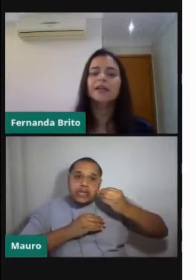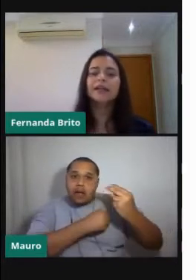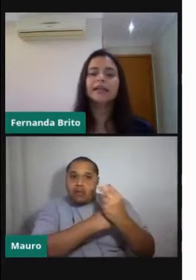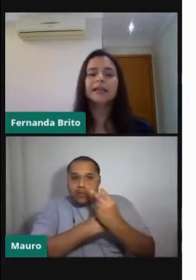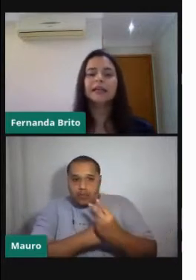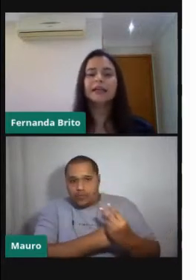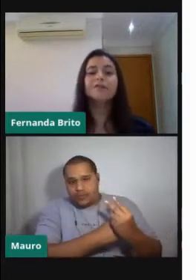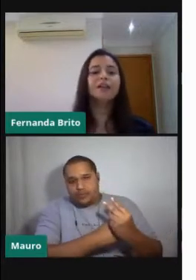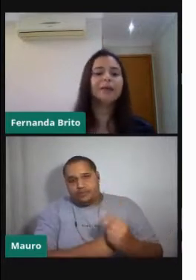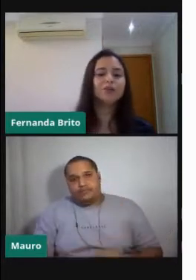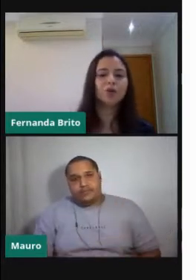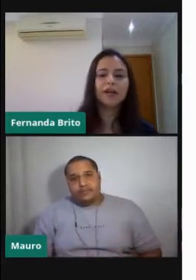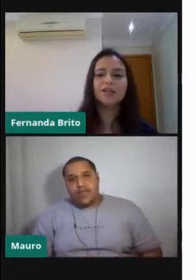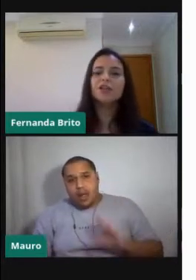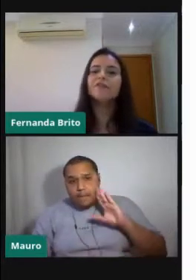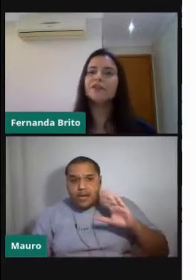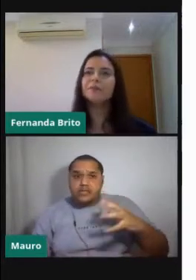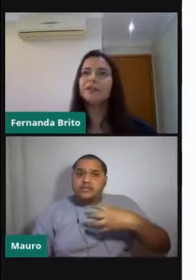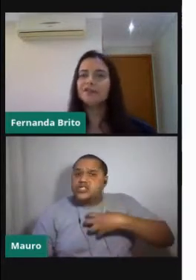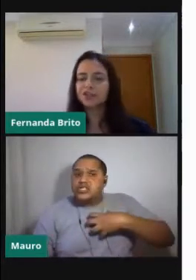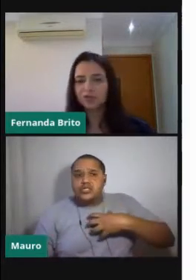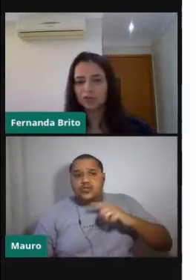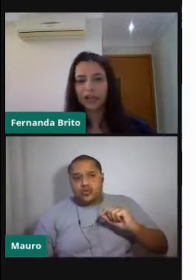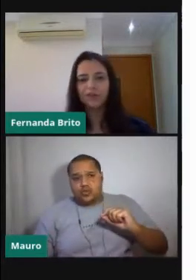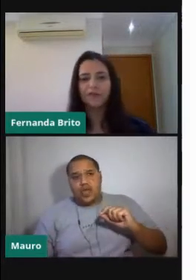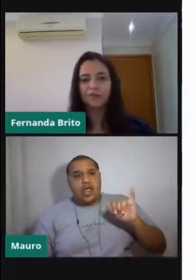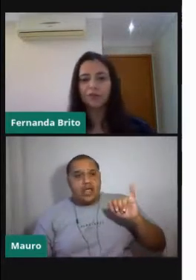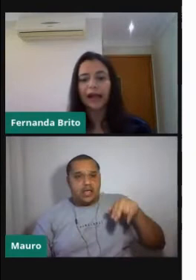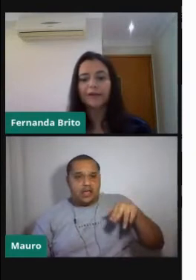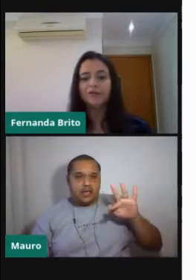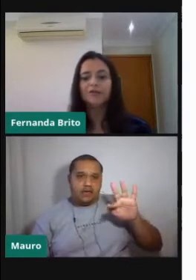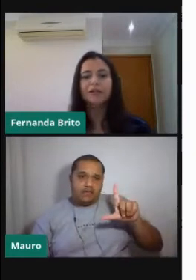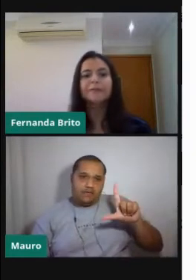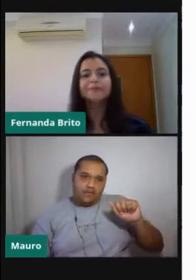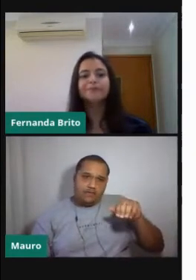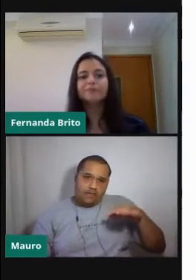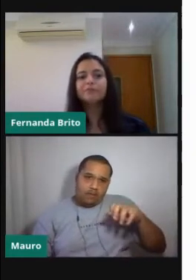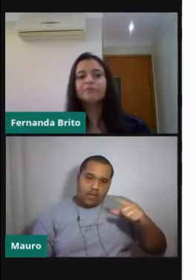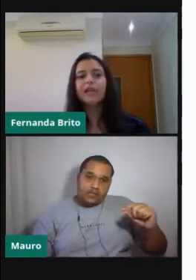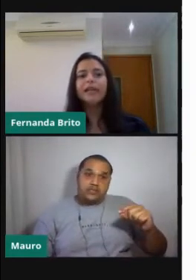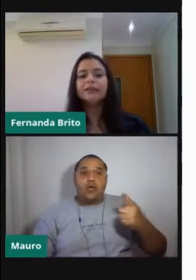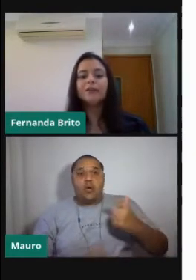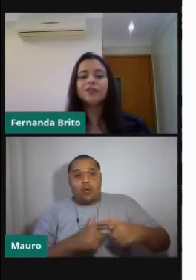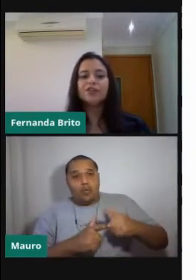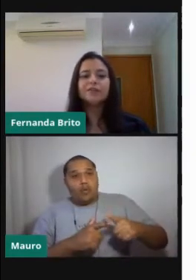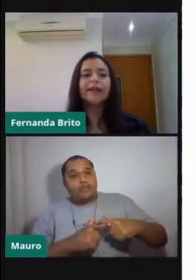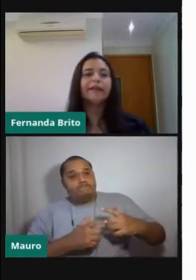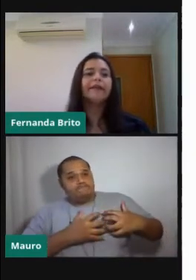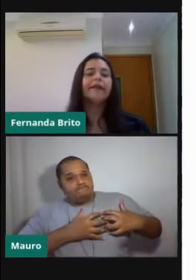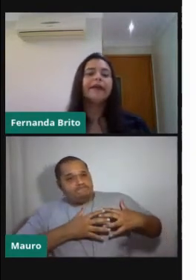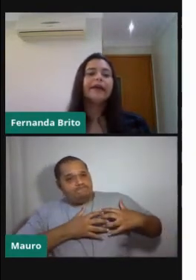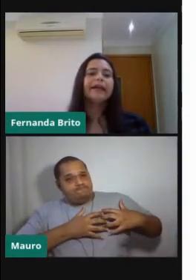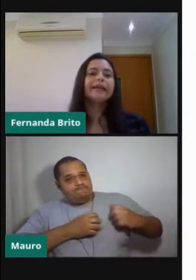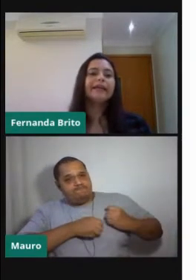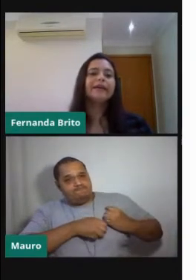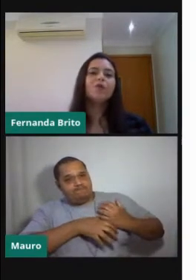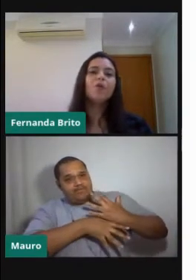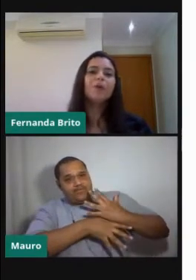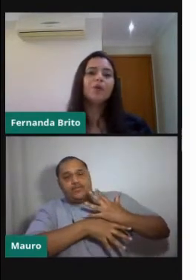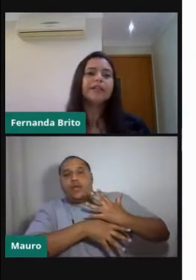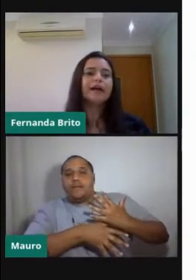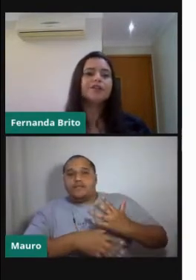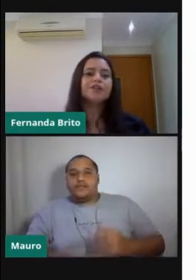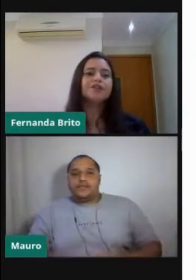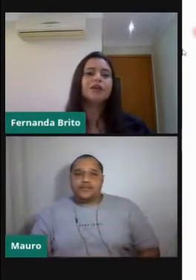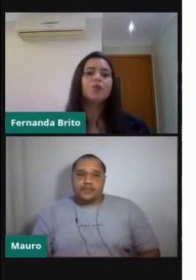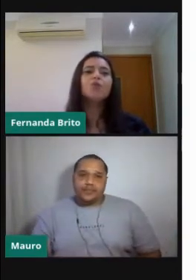essencialmente, né, inflamatórias, levando a manifestações cardiovasculares, né. Então, a gente tem